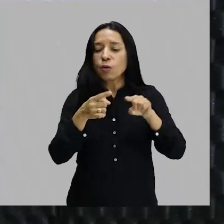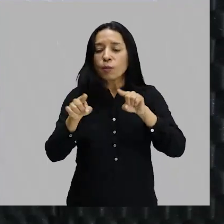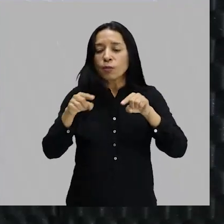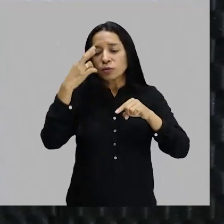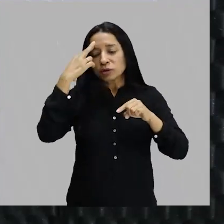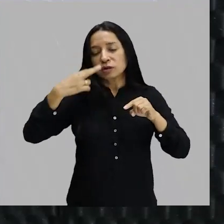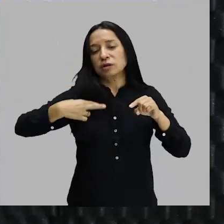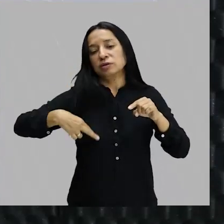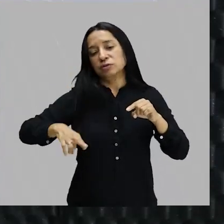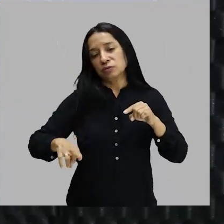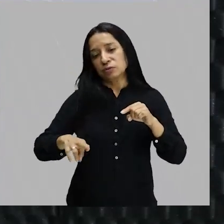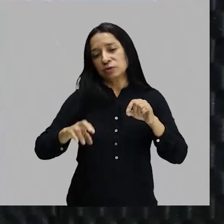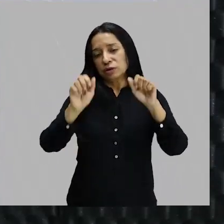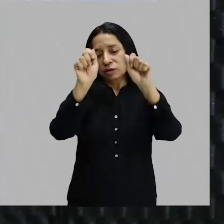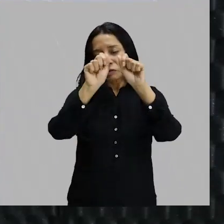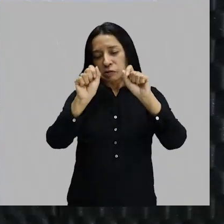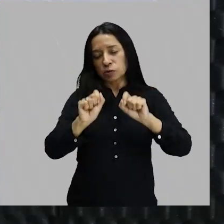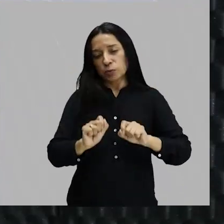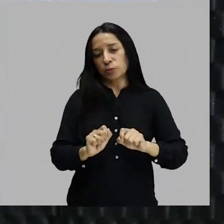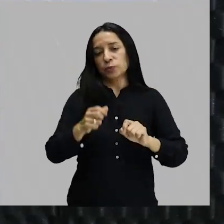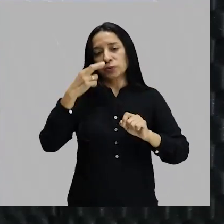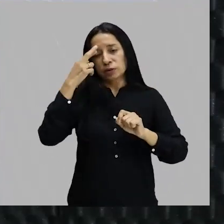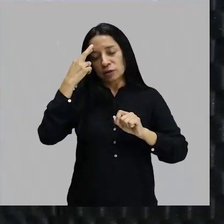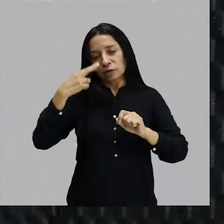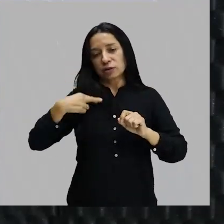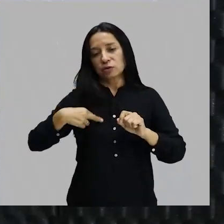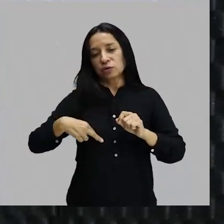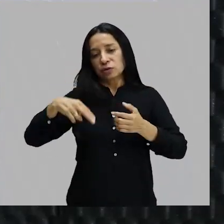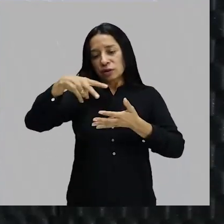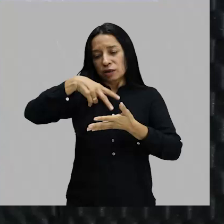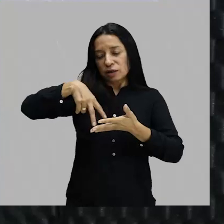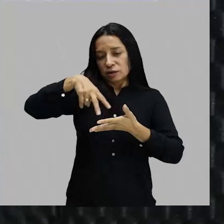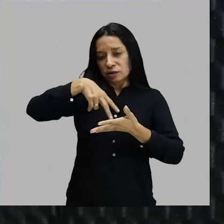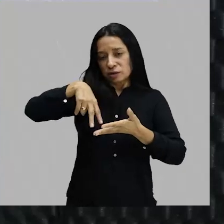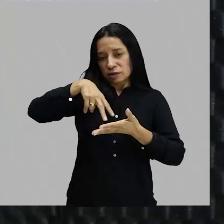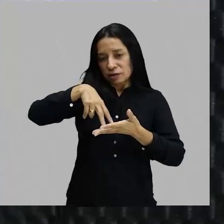religiosa, escultura religiosa, a dança que